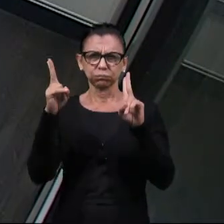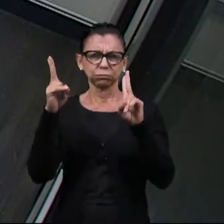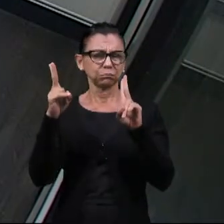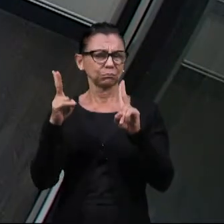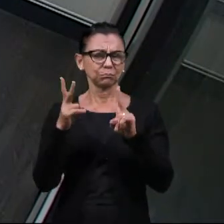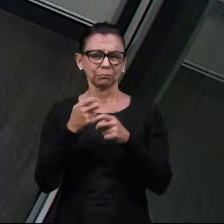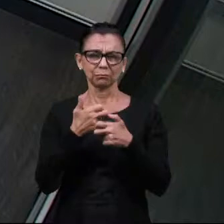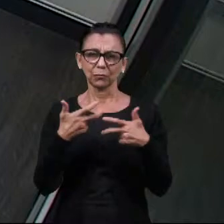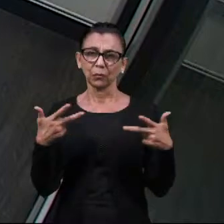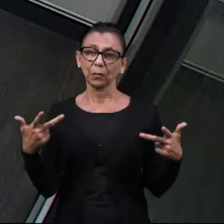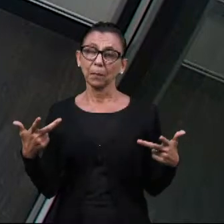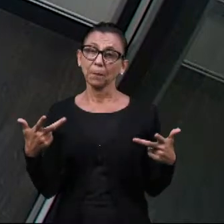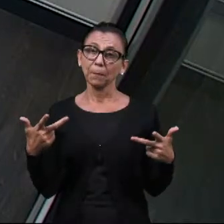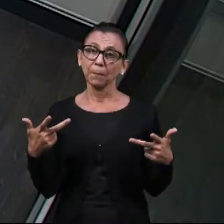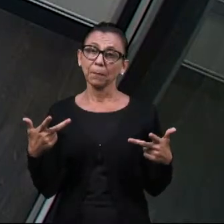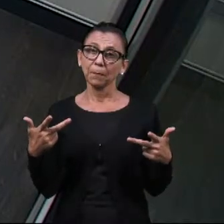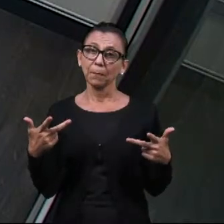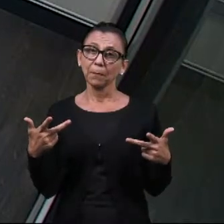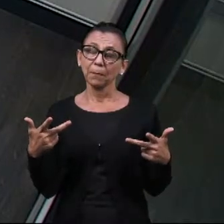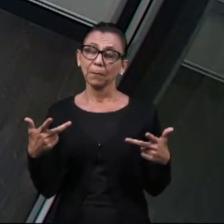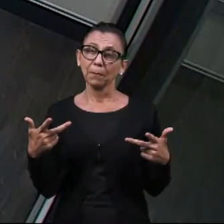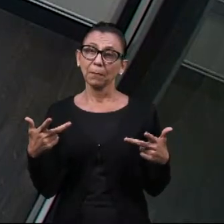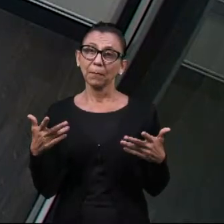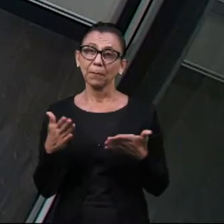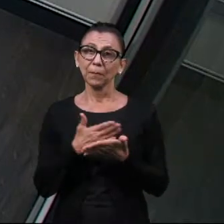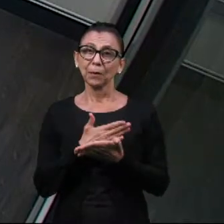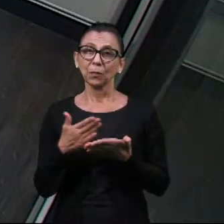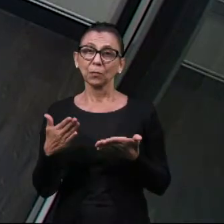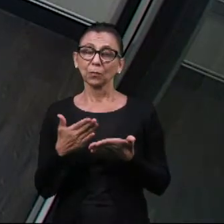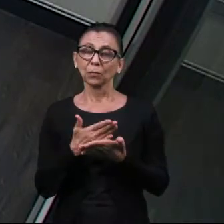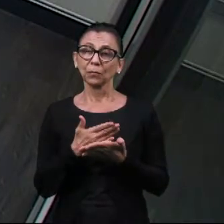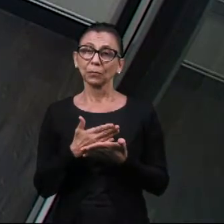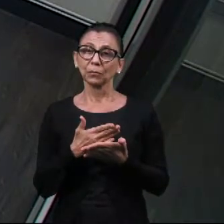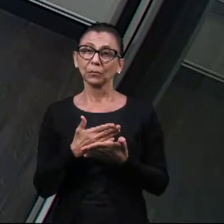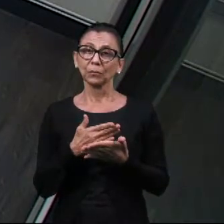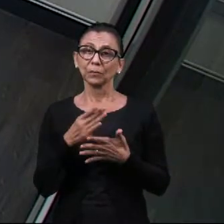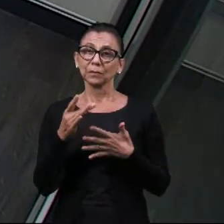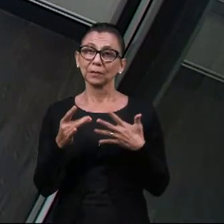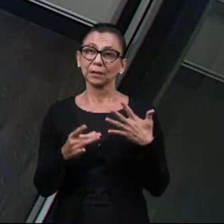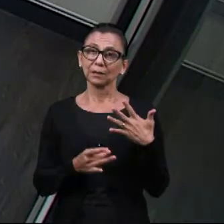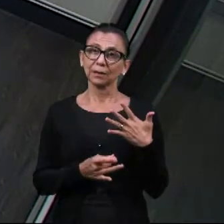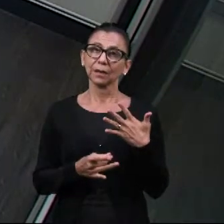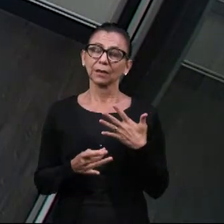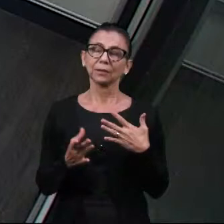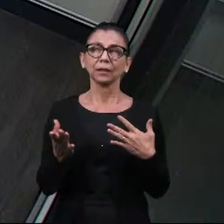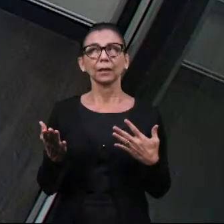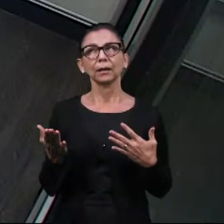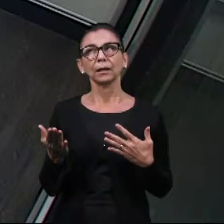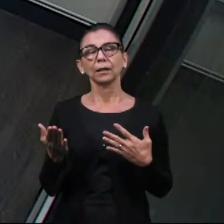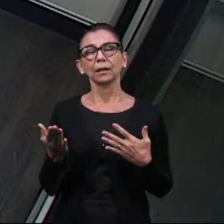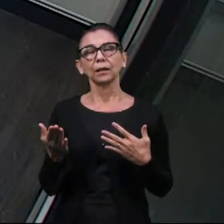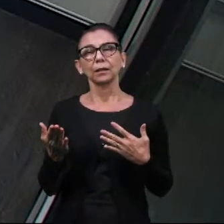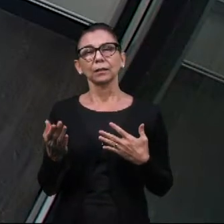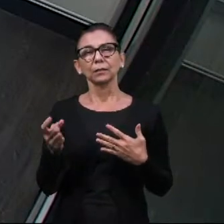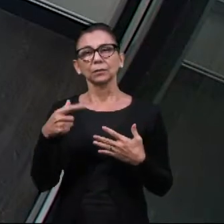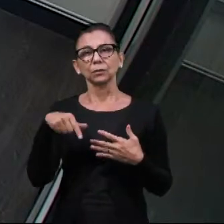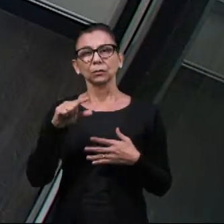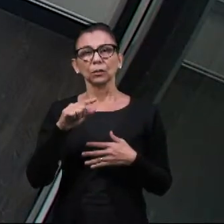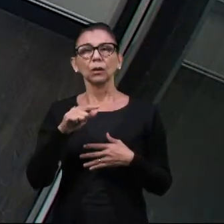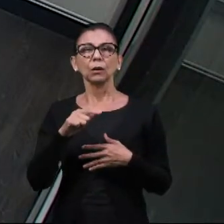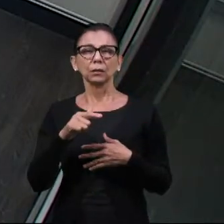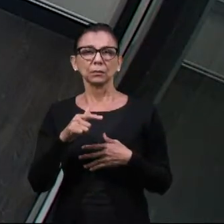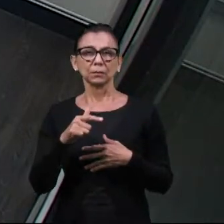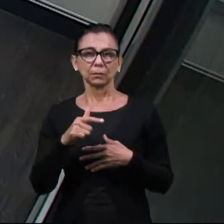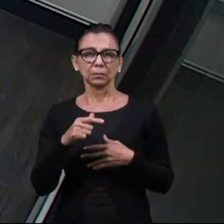alguns pontos nos chamam a atenção. Nós temos tido dentro do nosso ministério, uma preocupação com as nossas